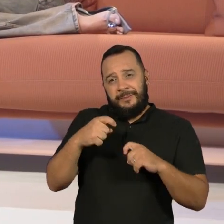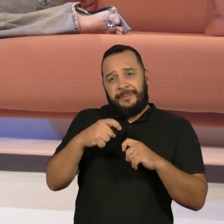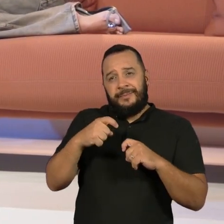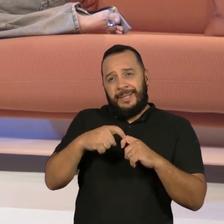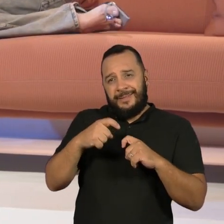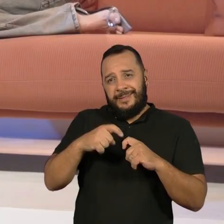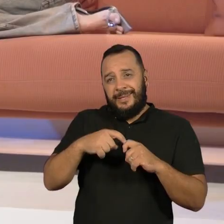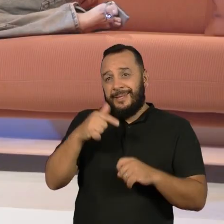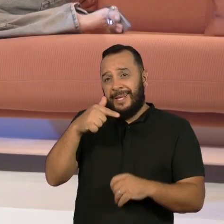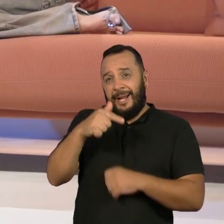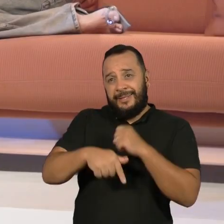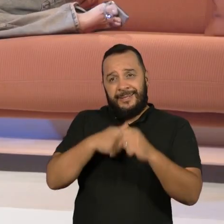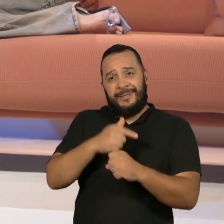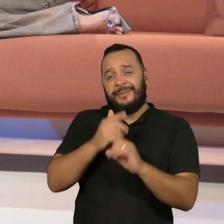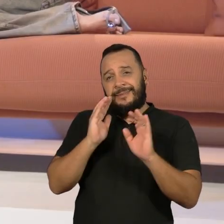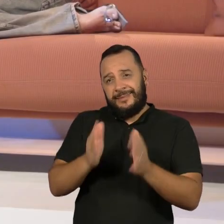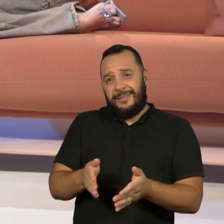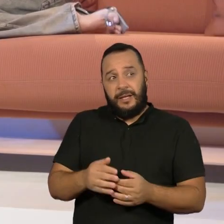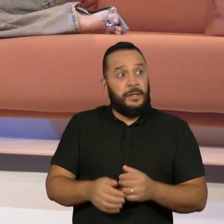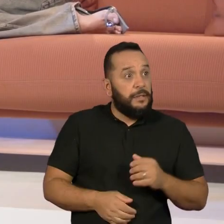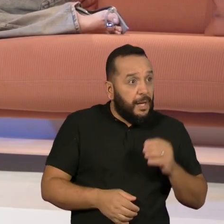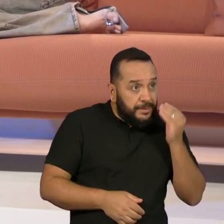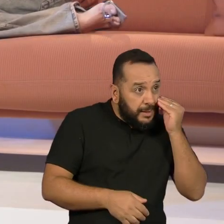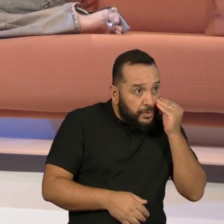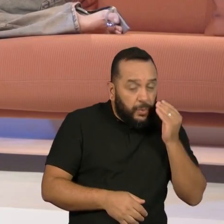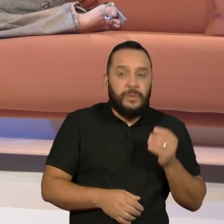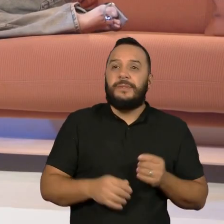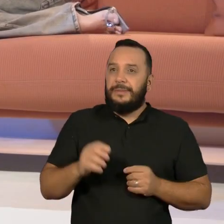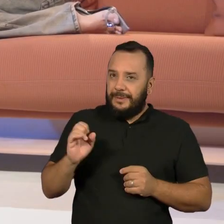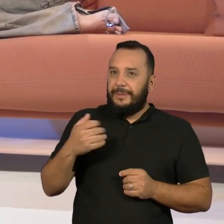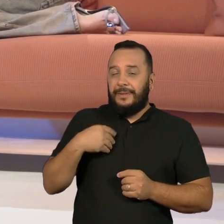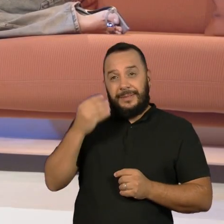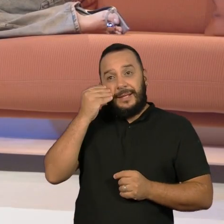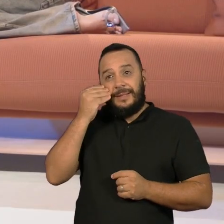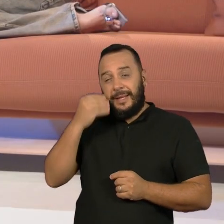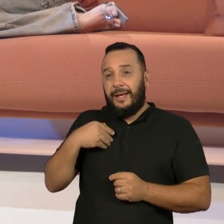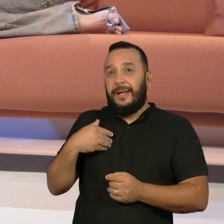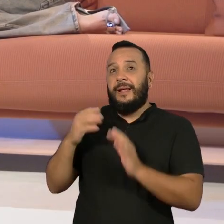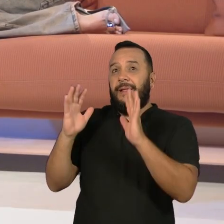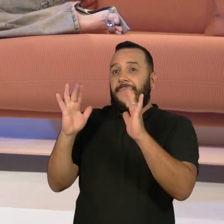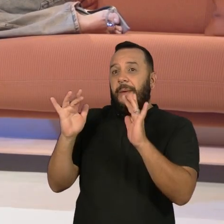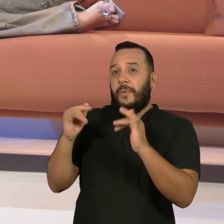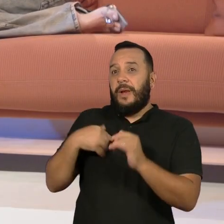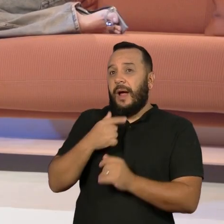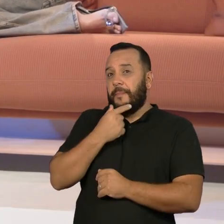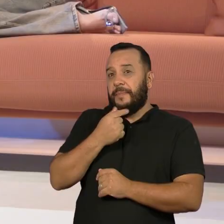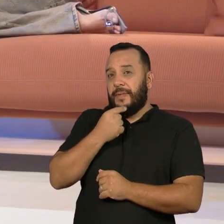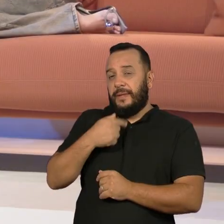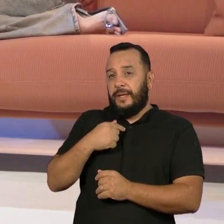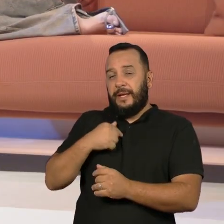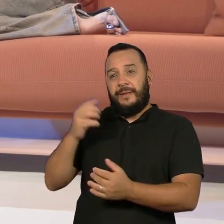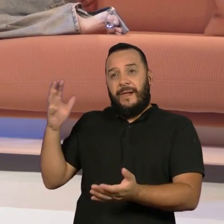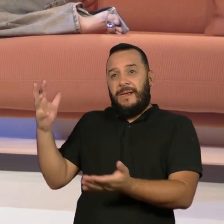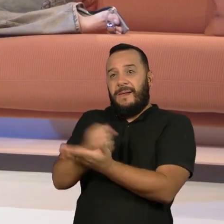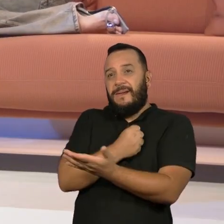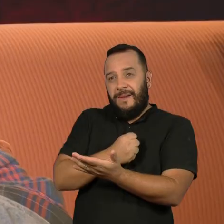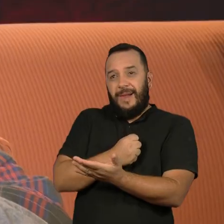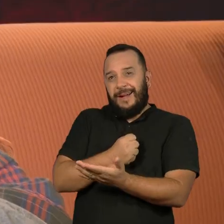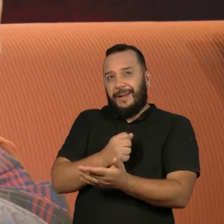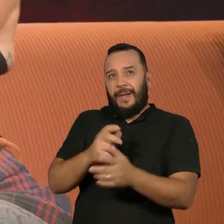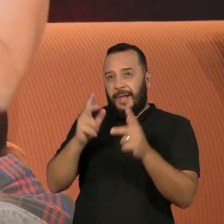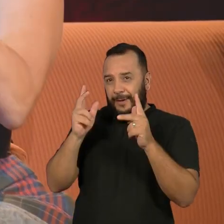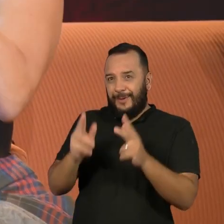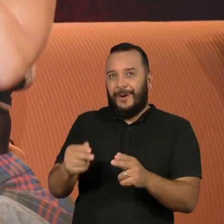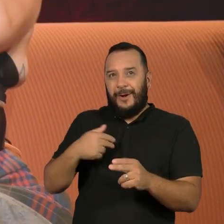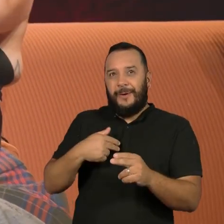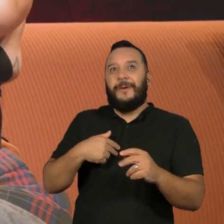7 anos. Eu me lembro que eu sempre falo que o tempo que eu tentei namorar com um menino que não me queria foi 7 anos mesmo. Foi eu tentando medicina, eu tentando namorar com um cara